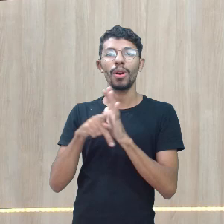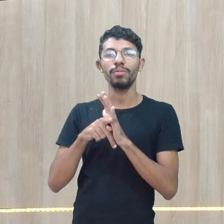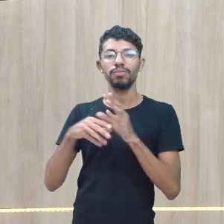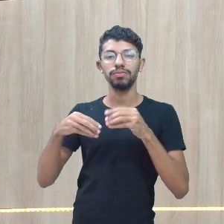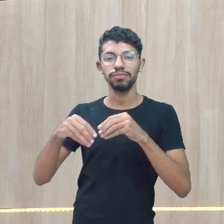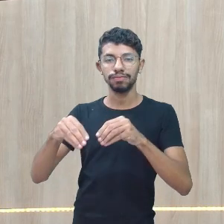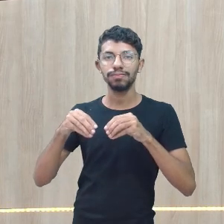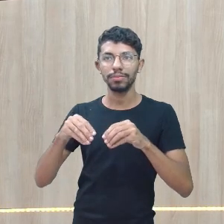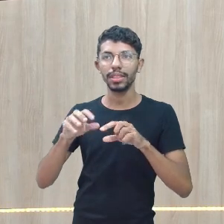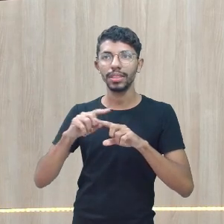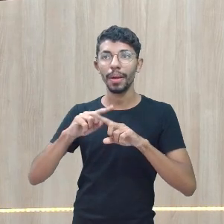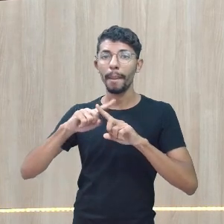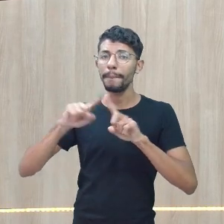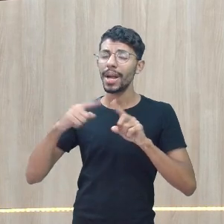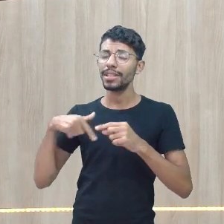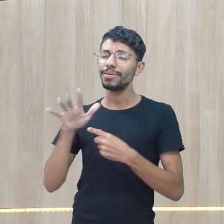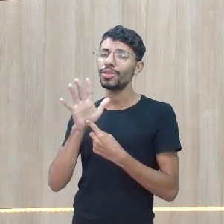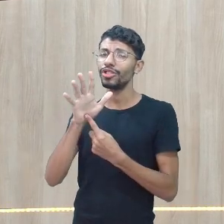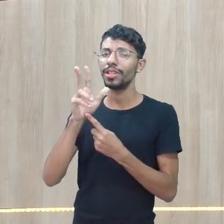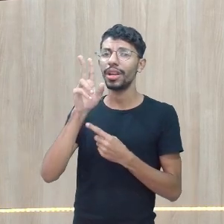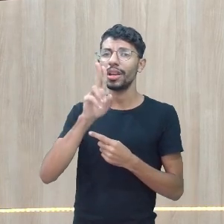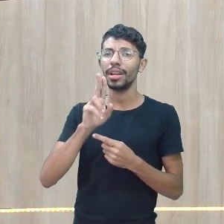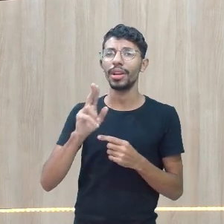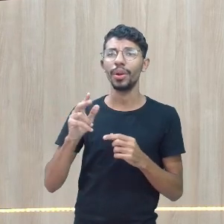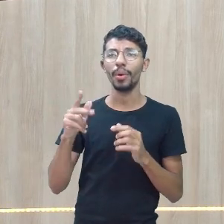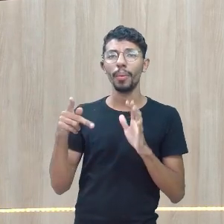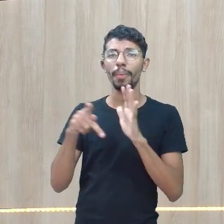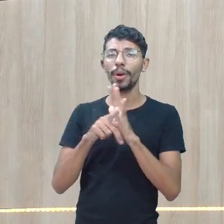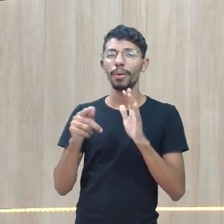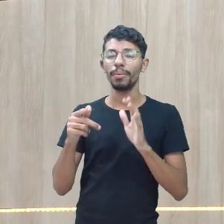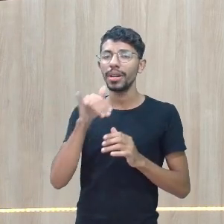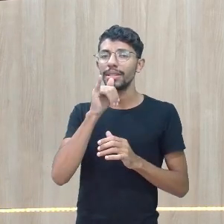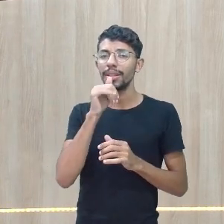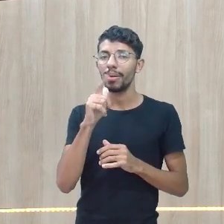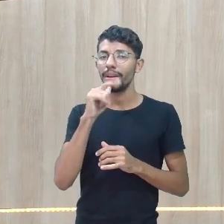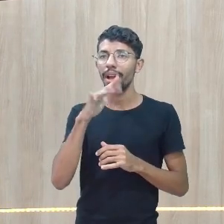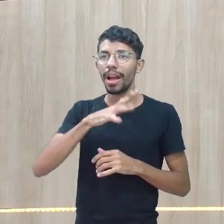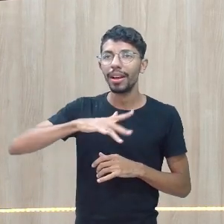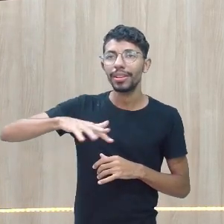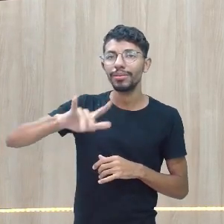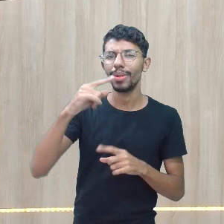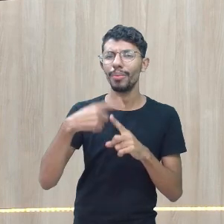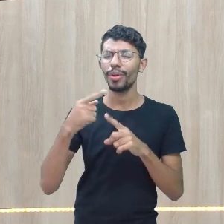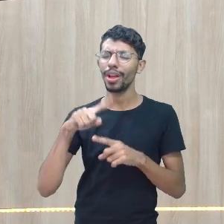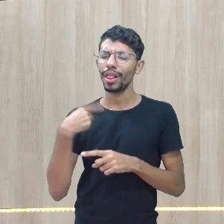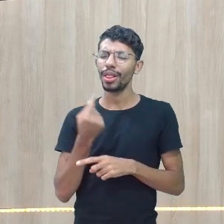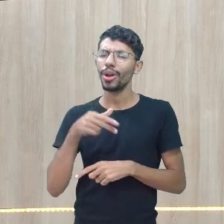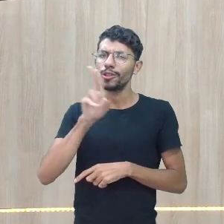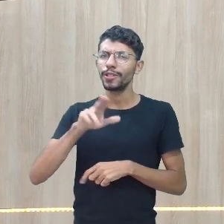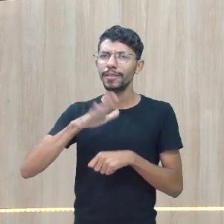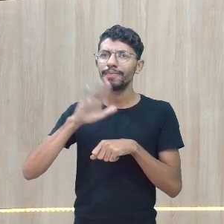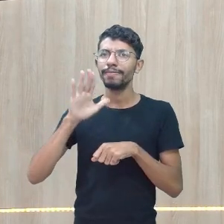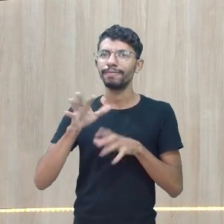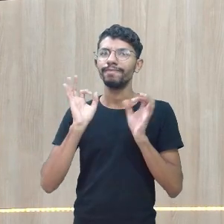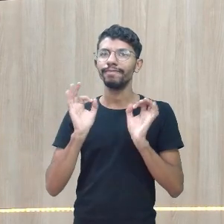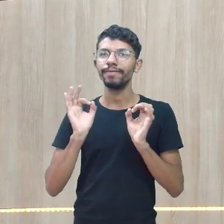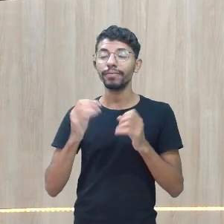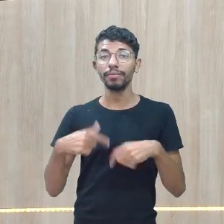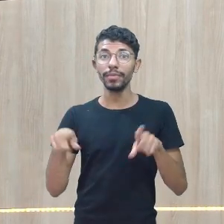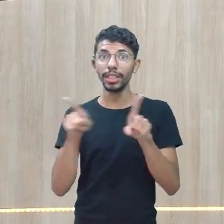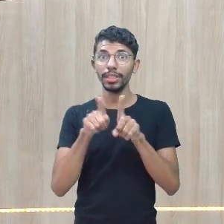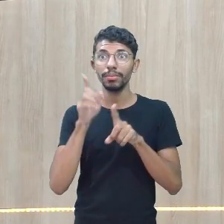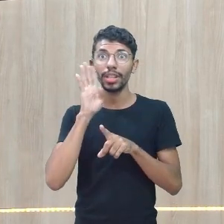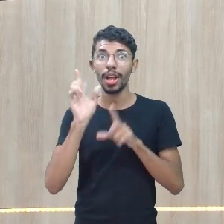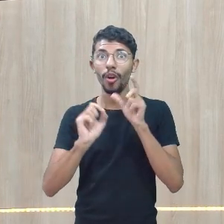nós usamos mais. Então, a questão aí do cloreto de sódio. Legal. Eu trouxe para vocês também uma